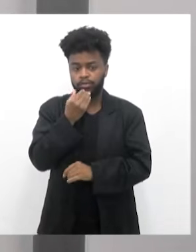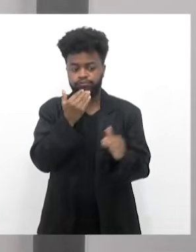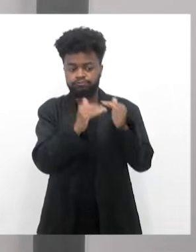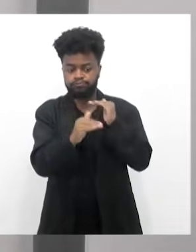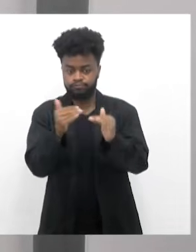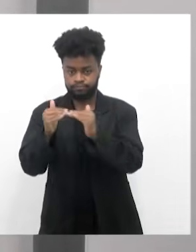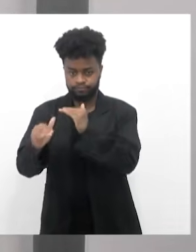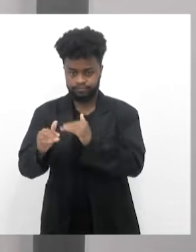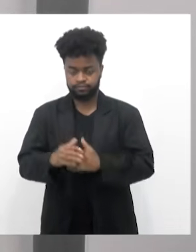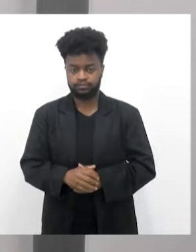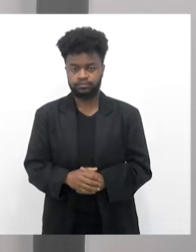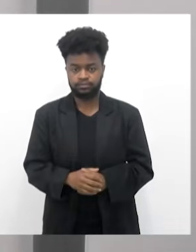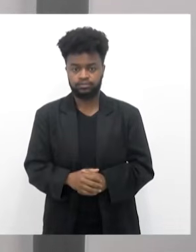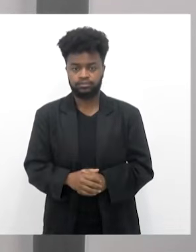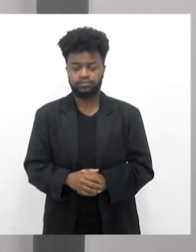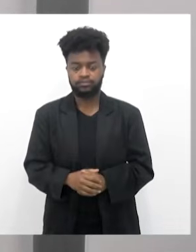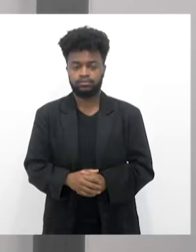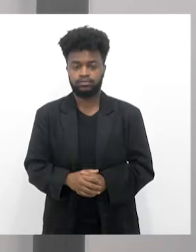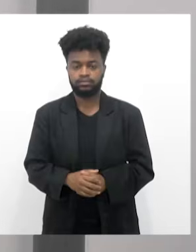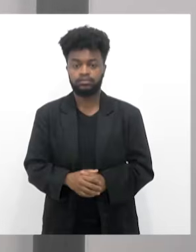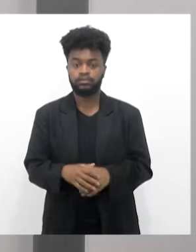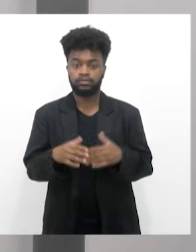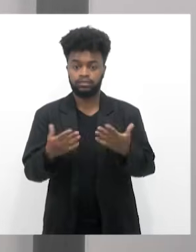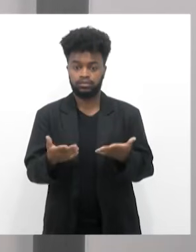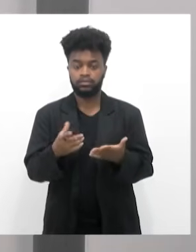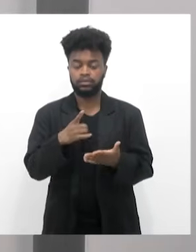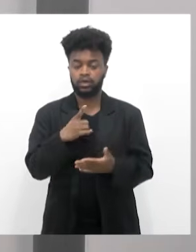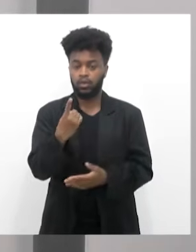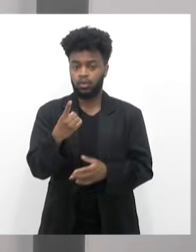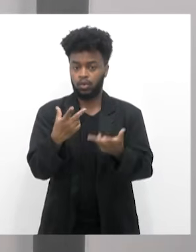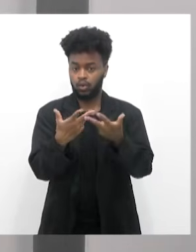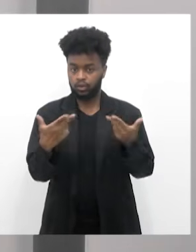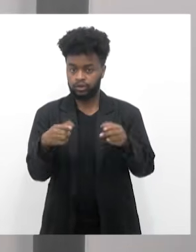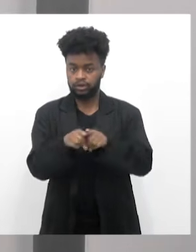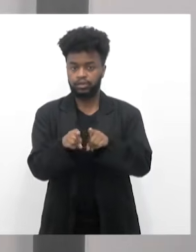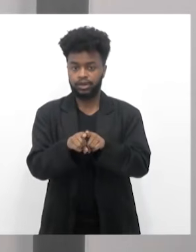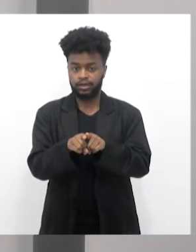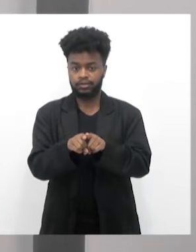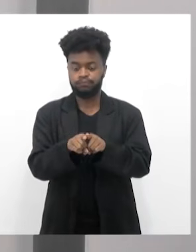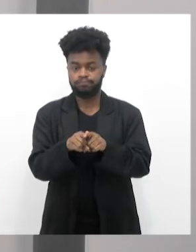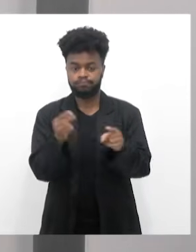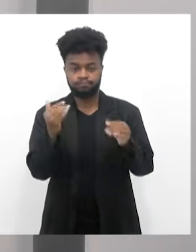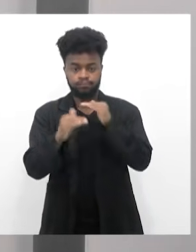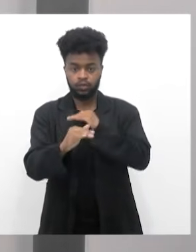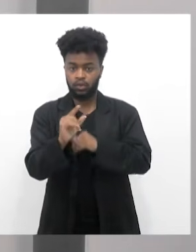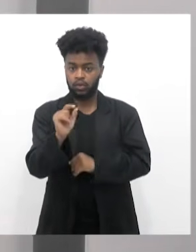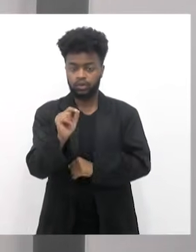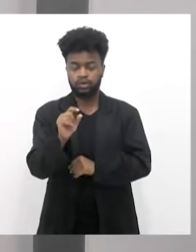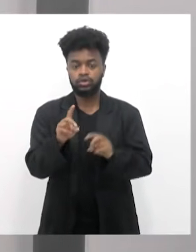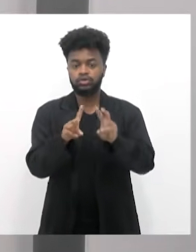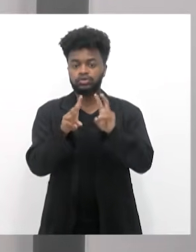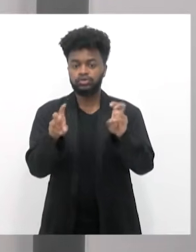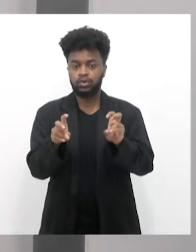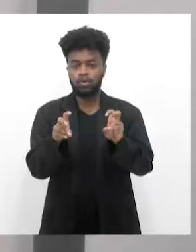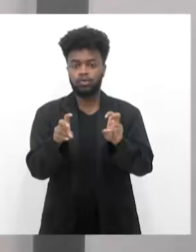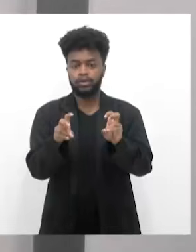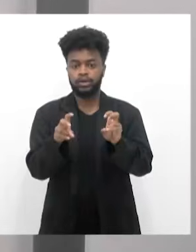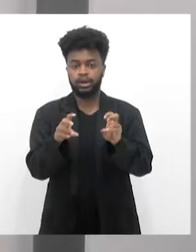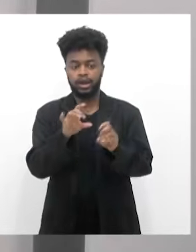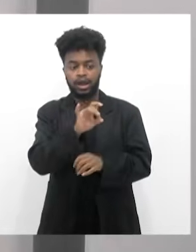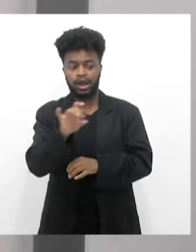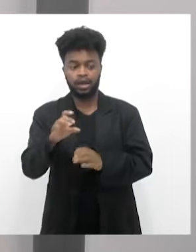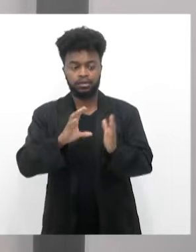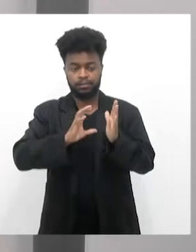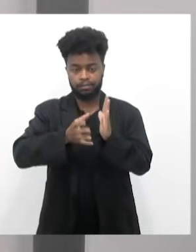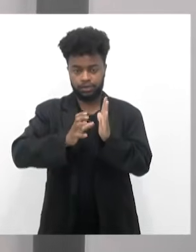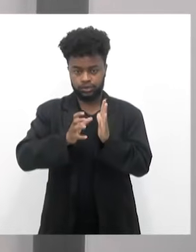divergentes. Ato contínuo, a gente tem um ponto também de inflexão, que é a questão das convenções partidárias.